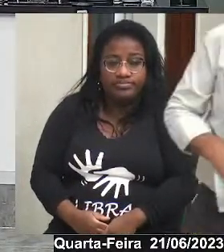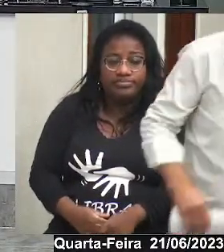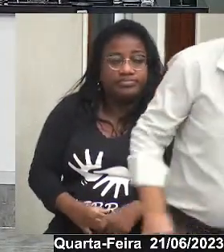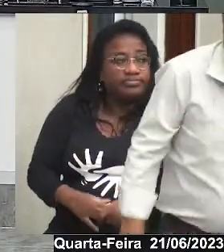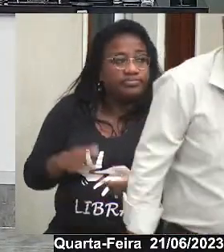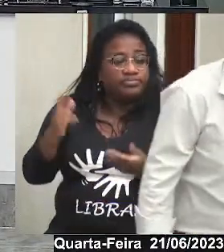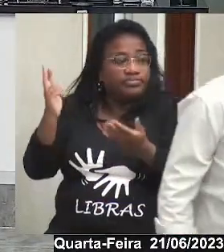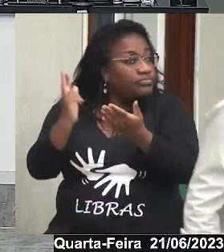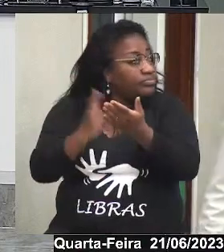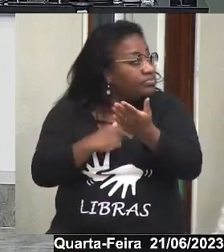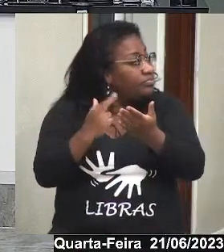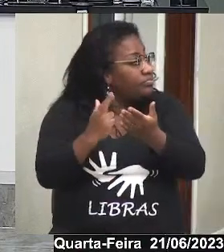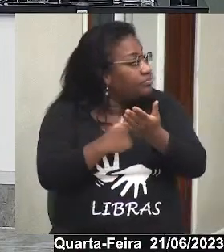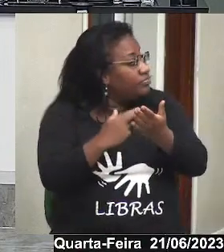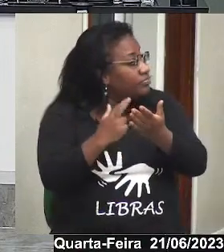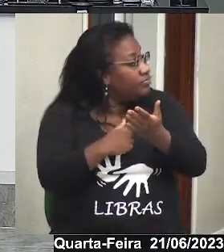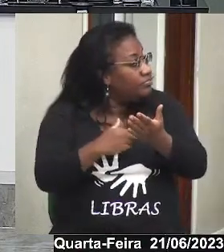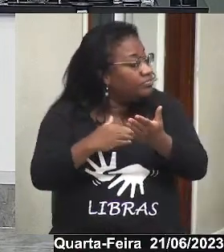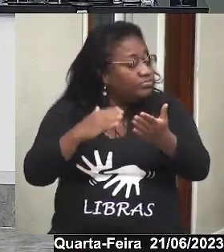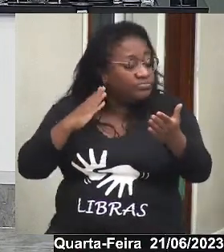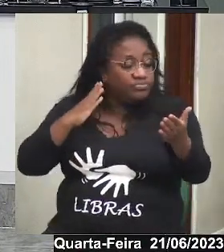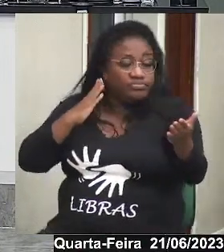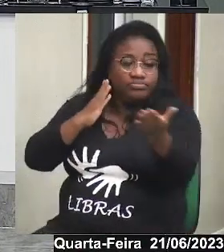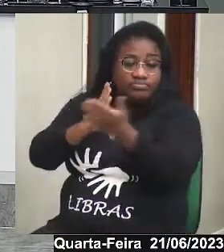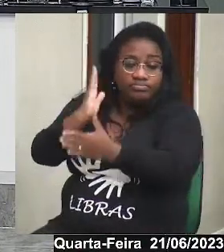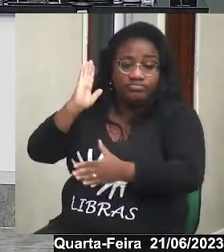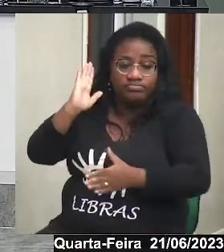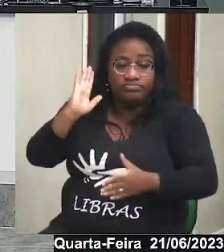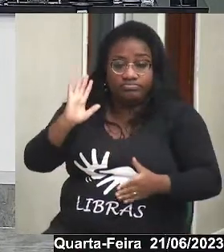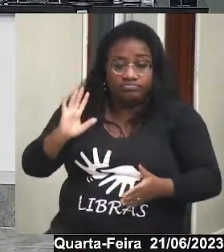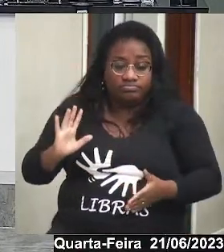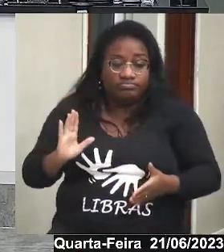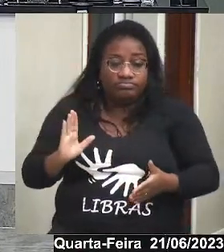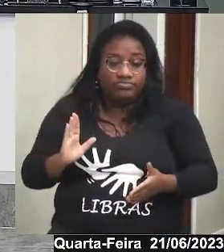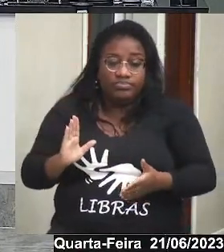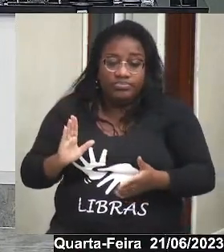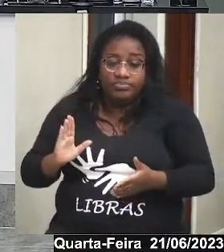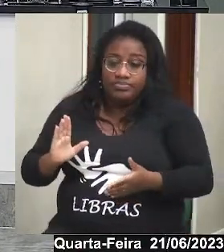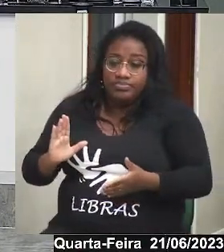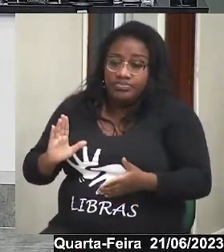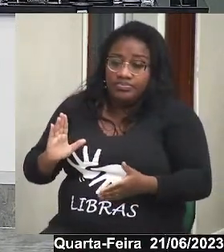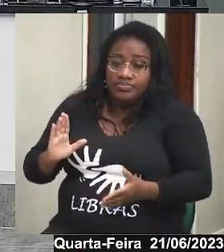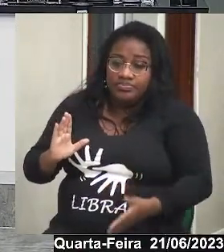O requerimento 16/2023 está aprovado.